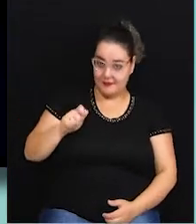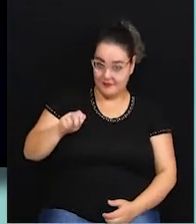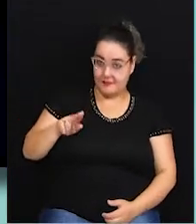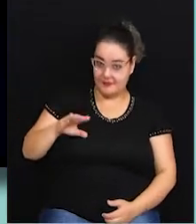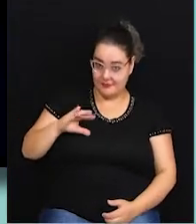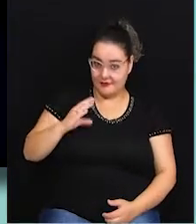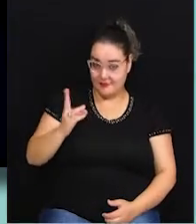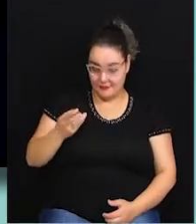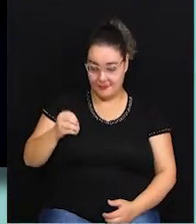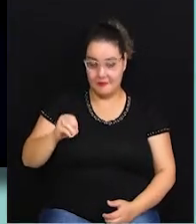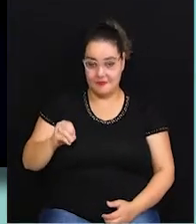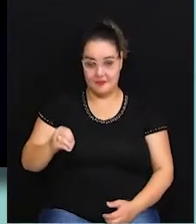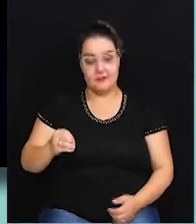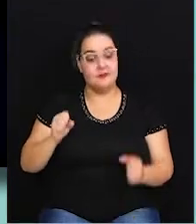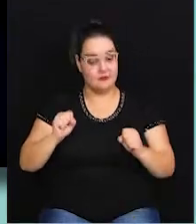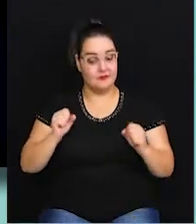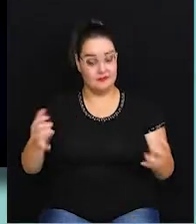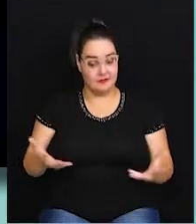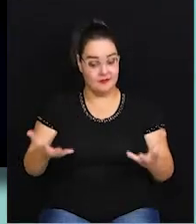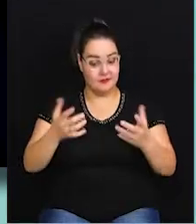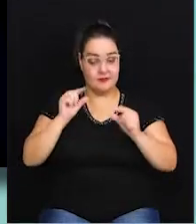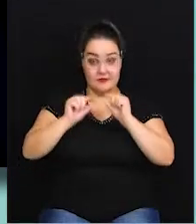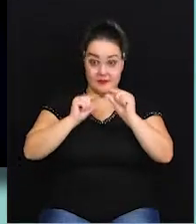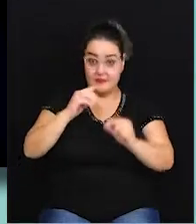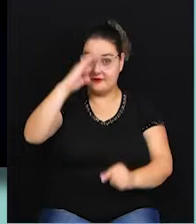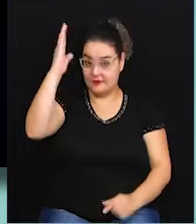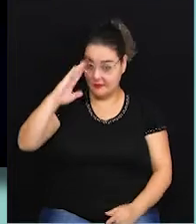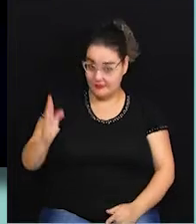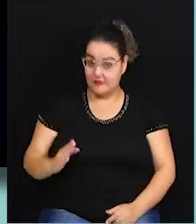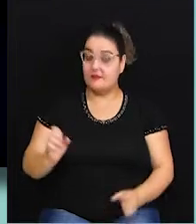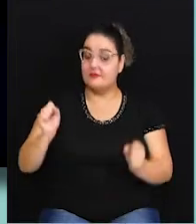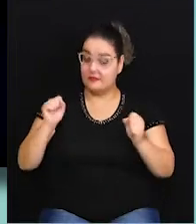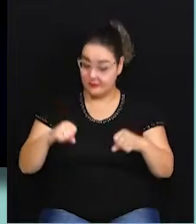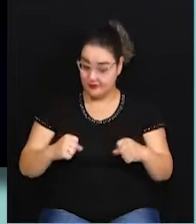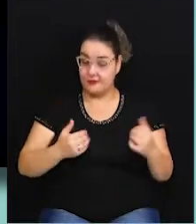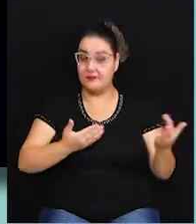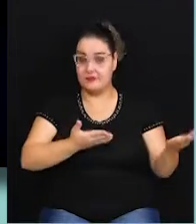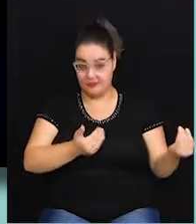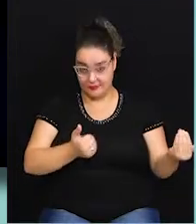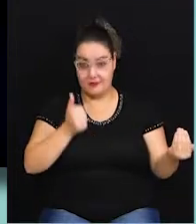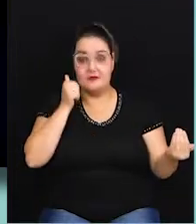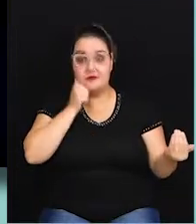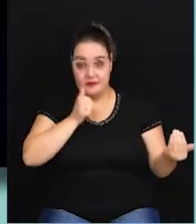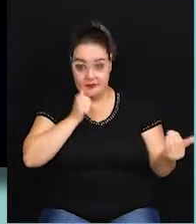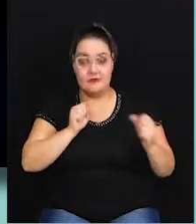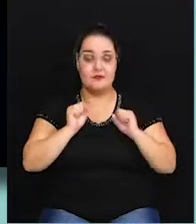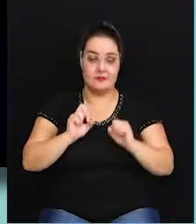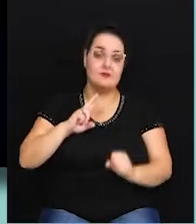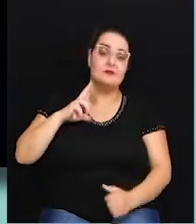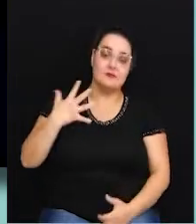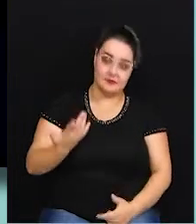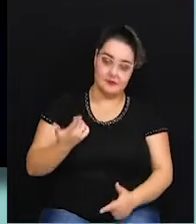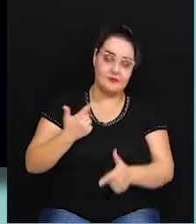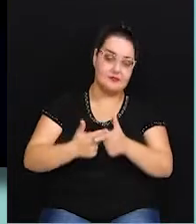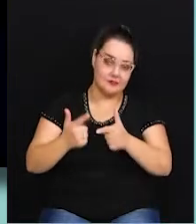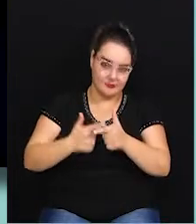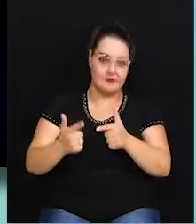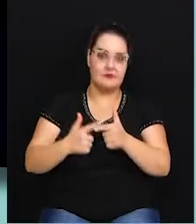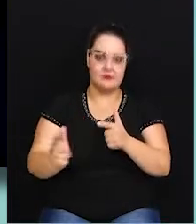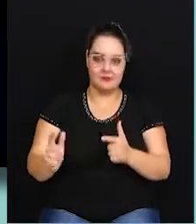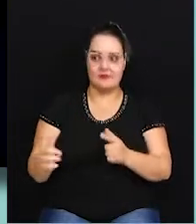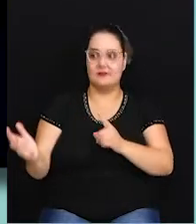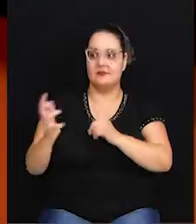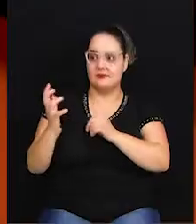pouquinho com o nosso Brasil e mostrando que sim, jovens meninas podem dar solução para os problemas que